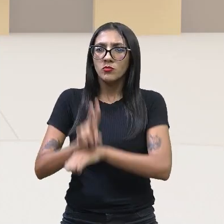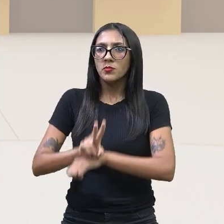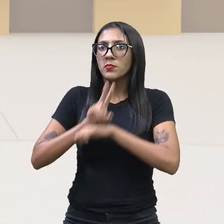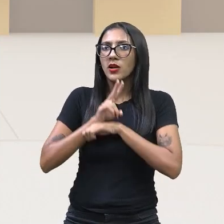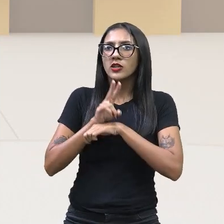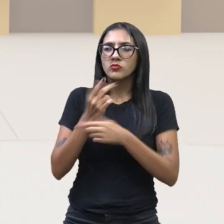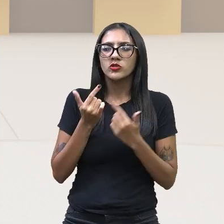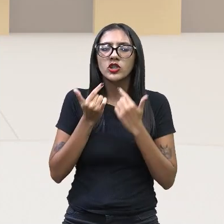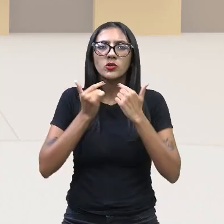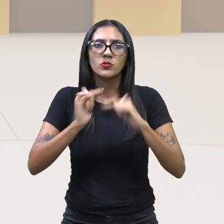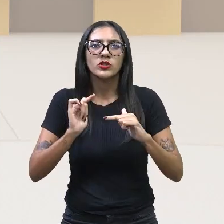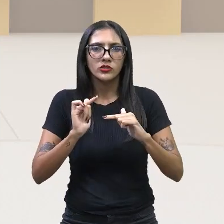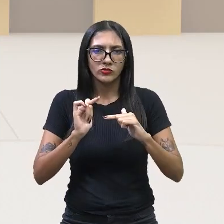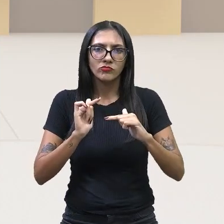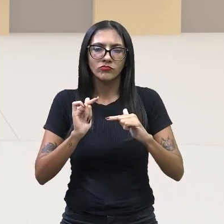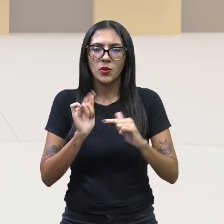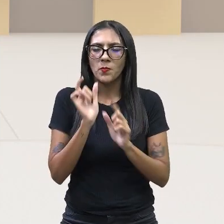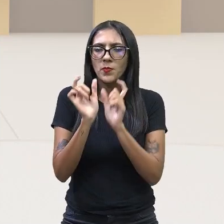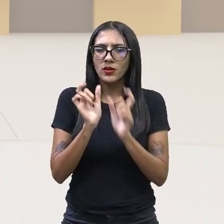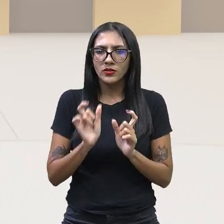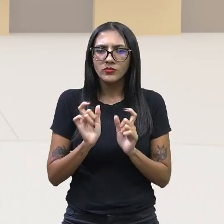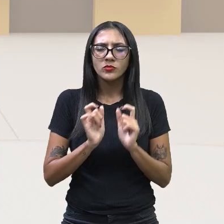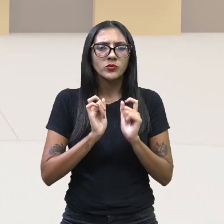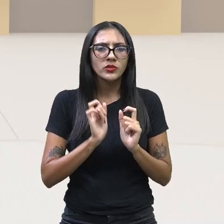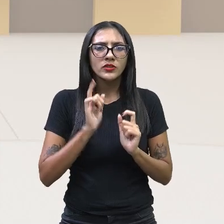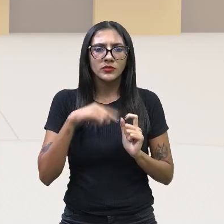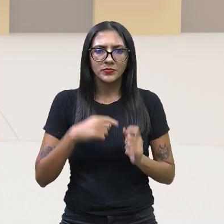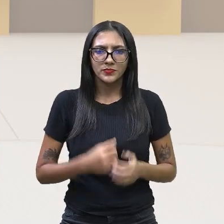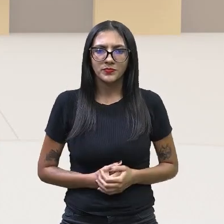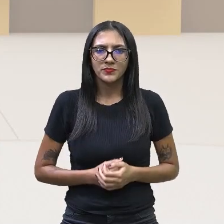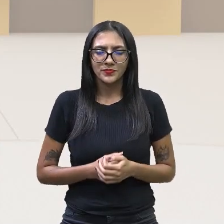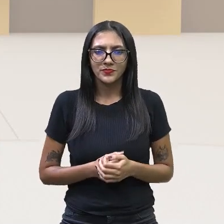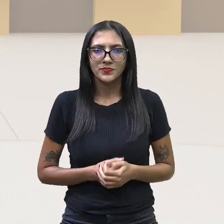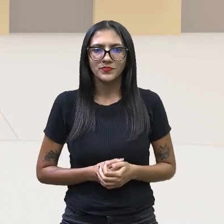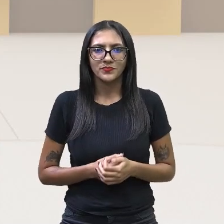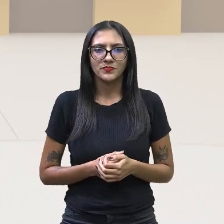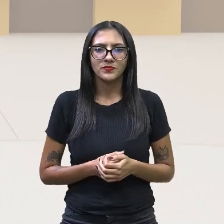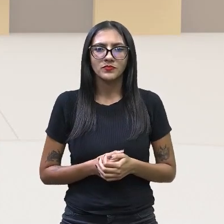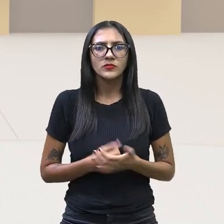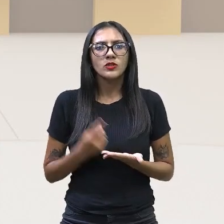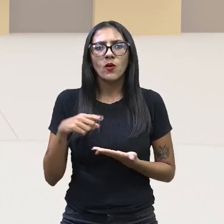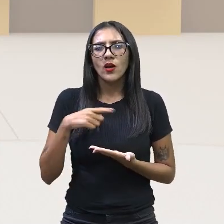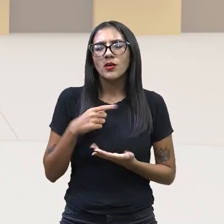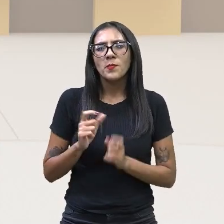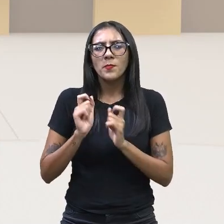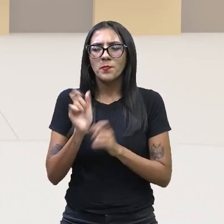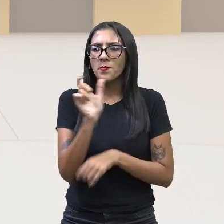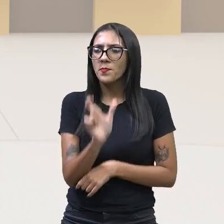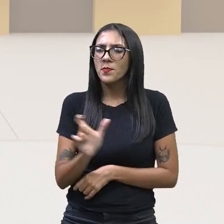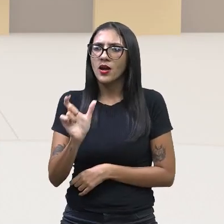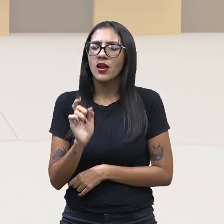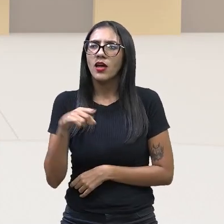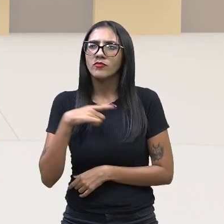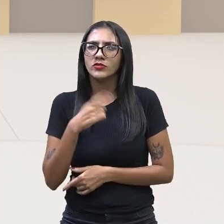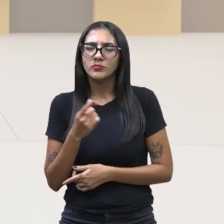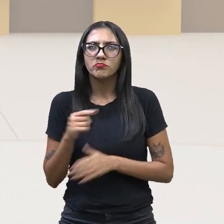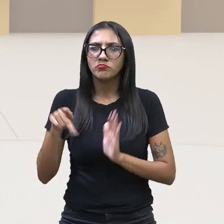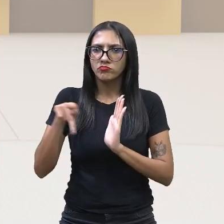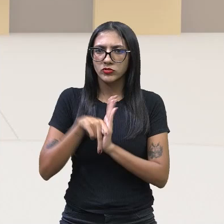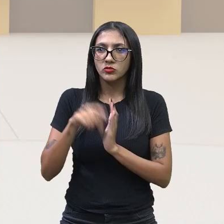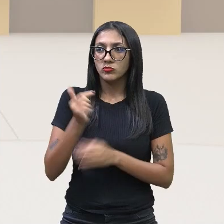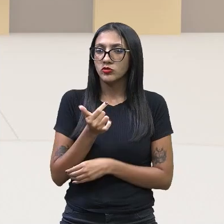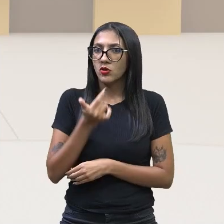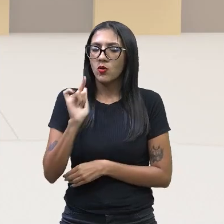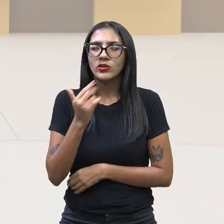Estrangeirismo? Já ouvi falar. Que é, lembra? Trata-se... Lembro, com certeza, Olha né? aí. Então, o estrangeirismo é uma palavra, uma expressão de